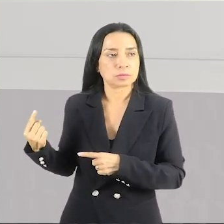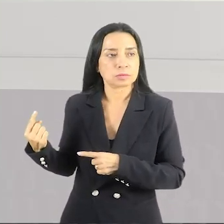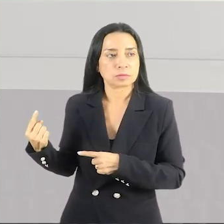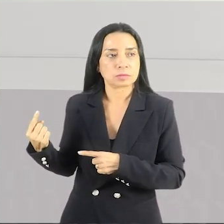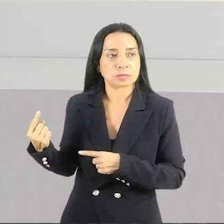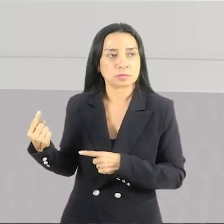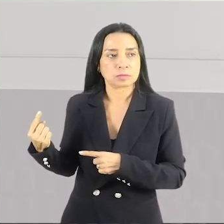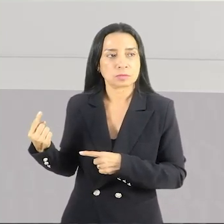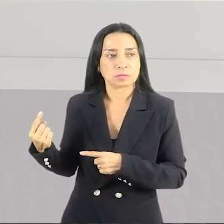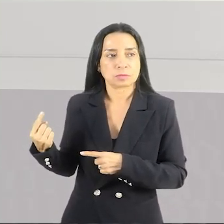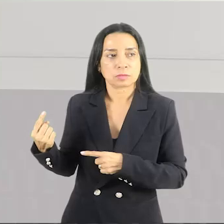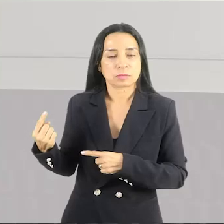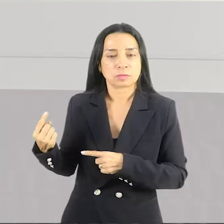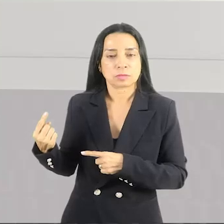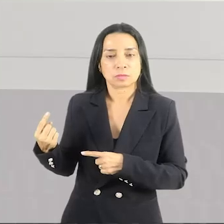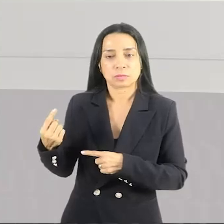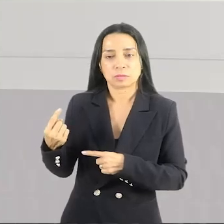42.